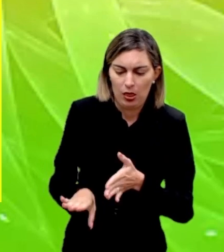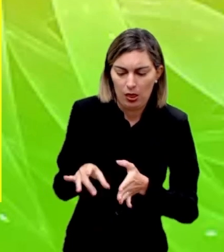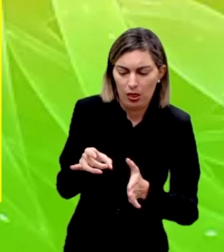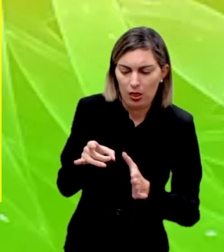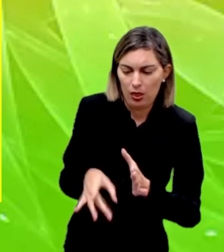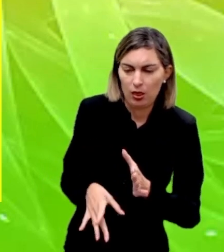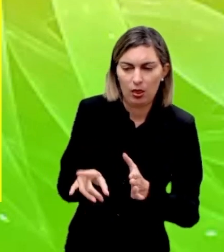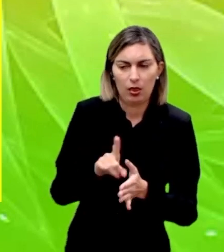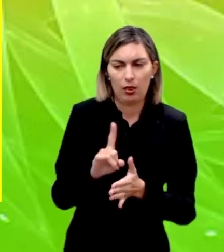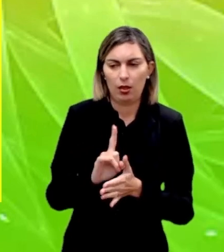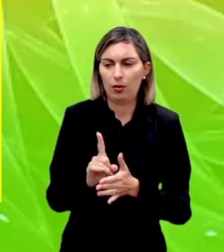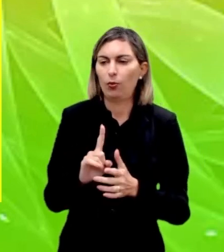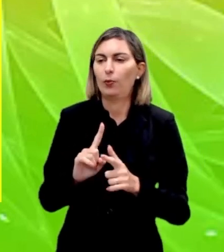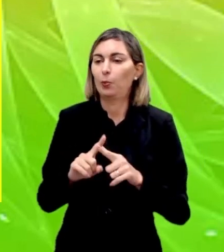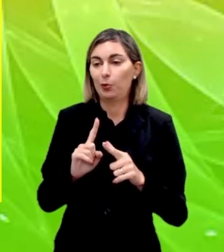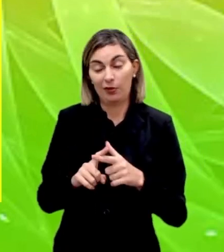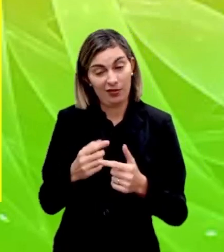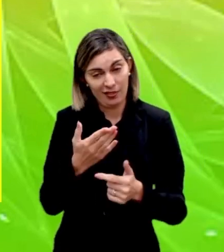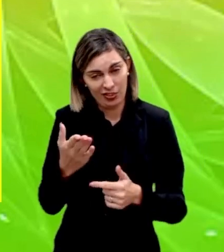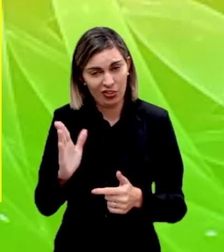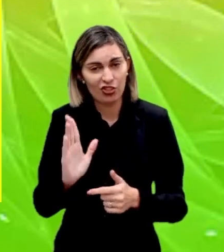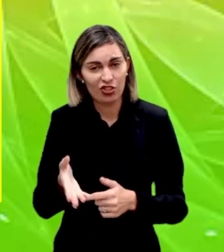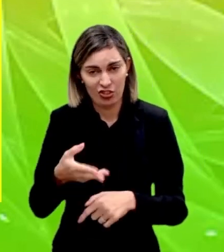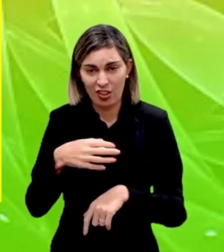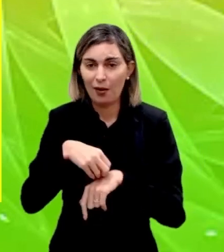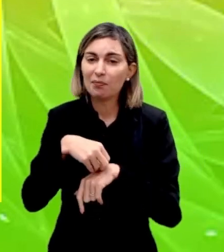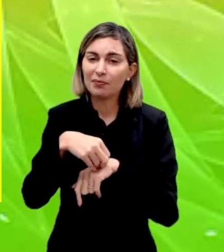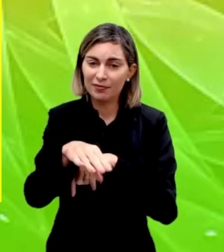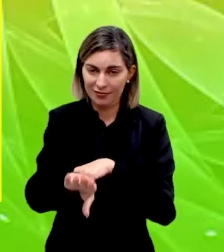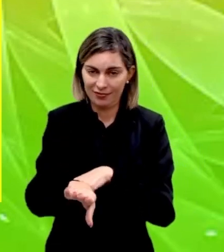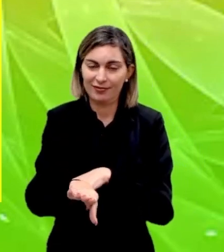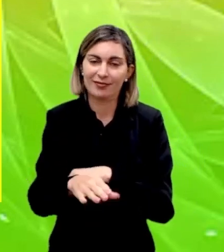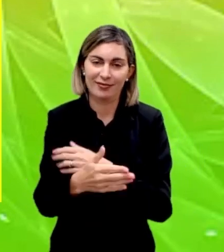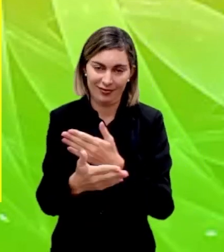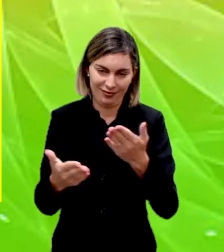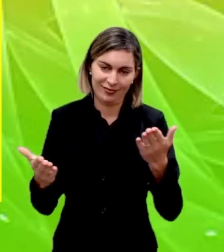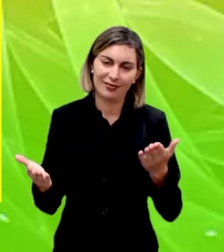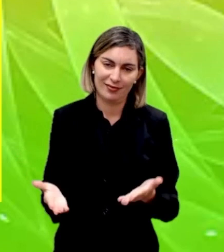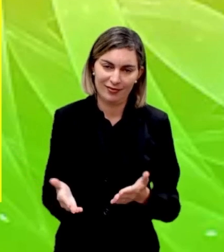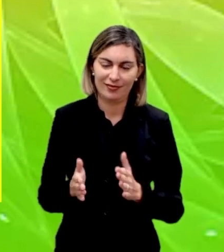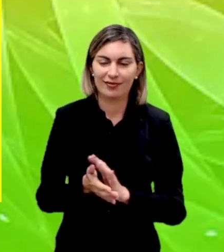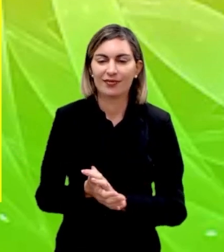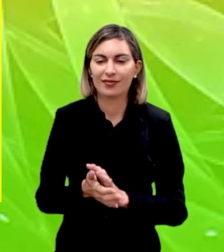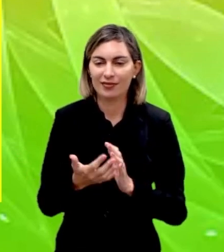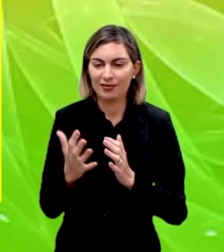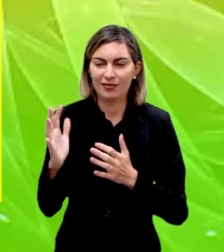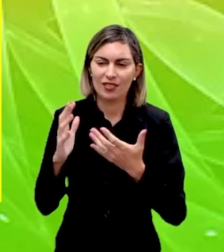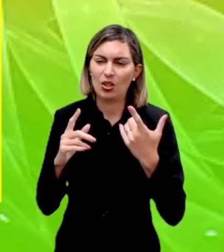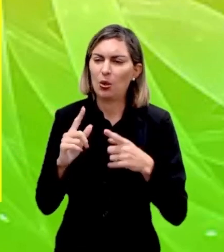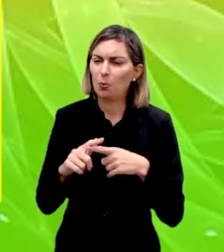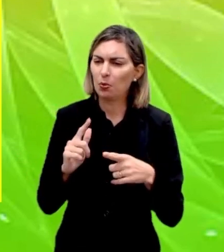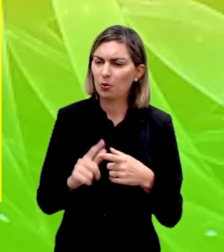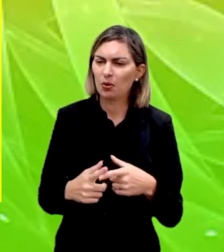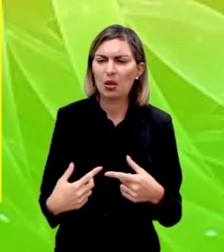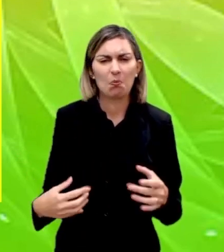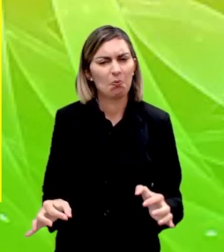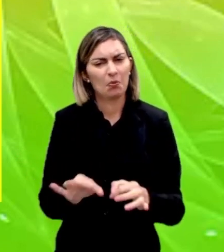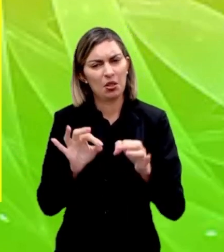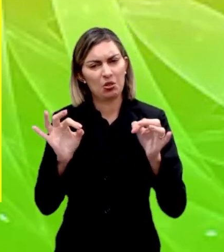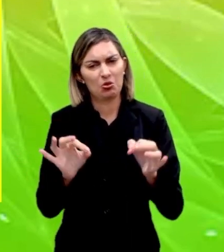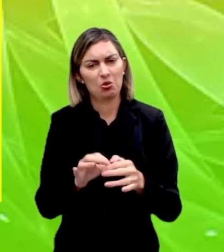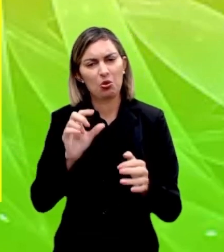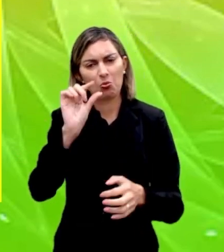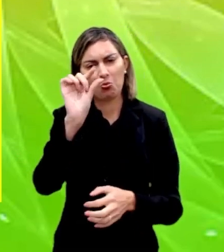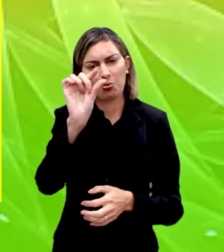nada. Portanto, já dou a minha contribuição aí à natureza. Aí você pergunta, que bobagem, deixou um pouco